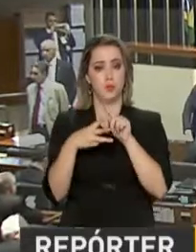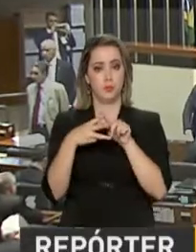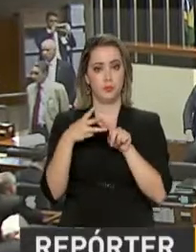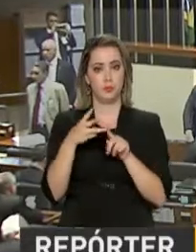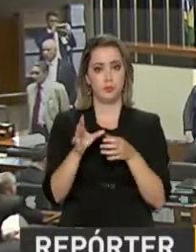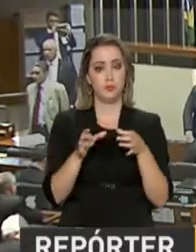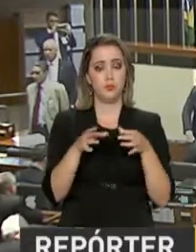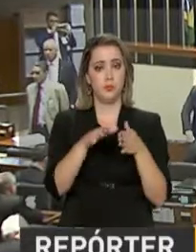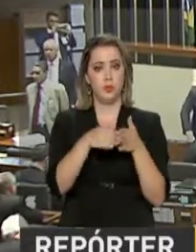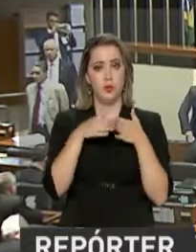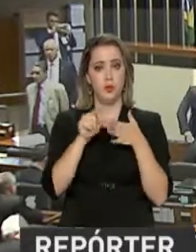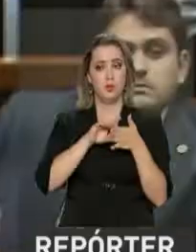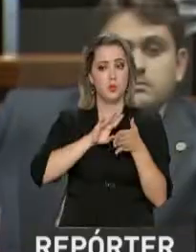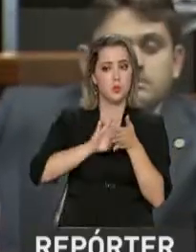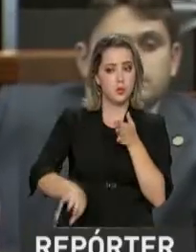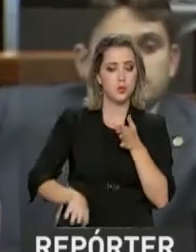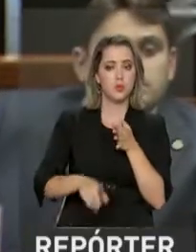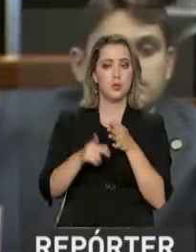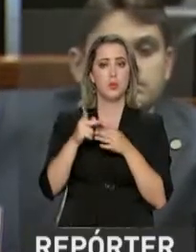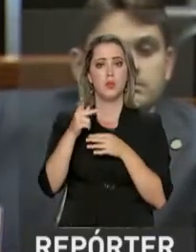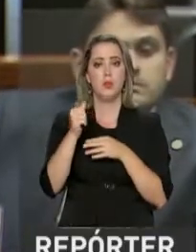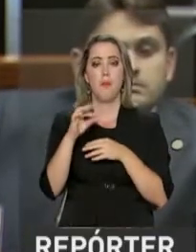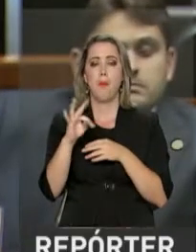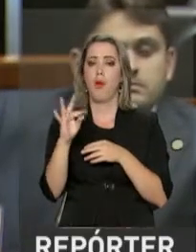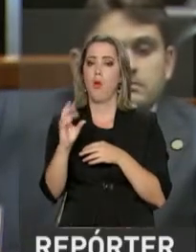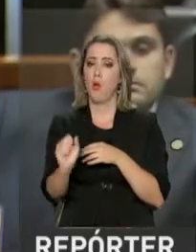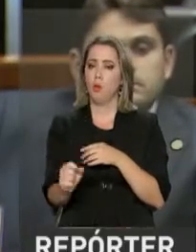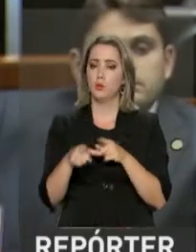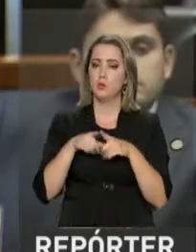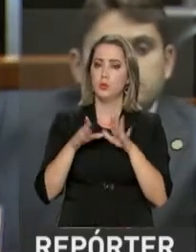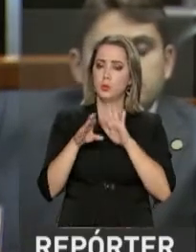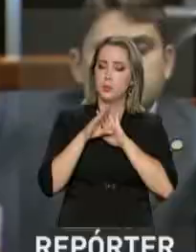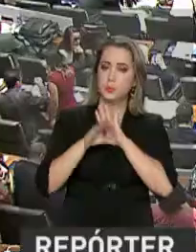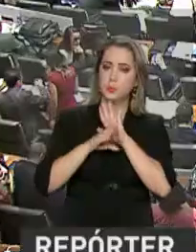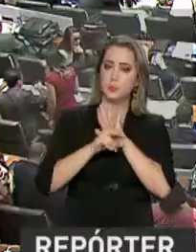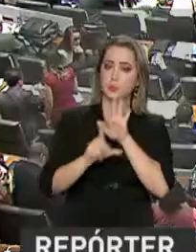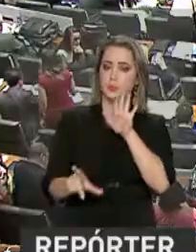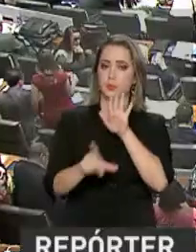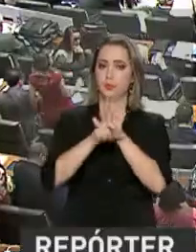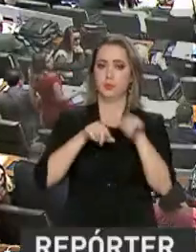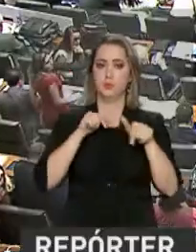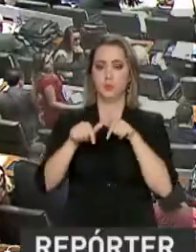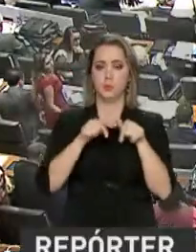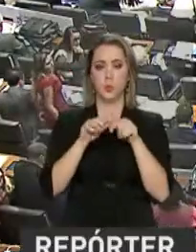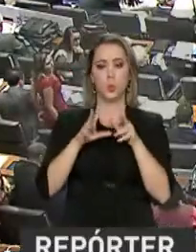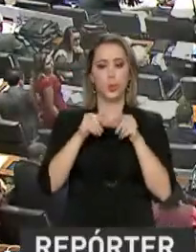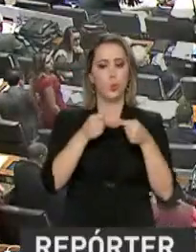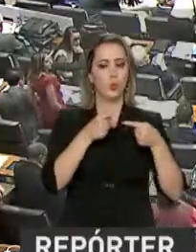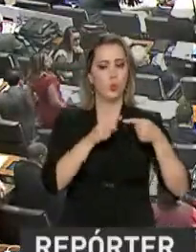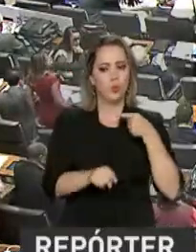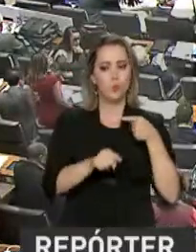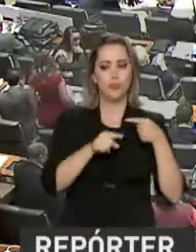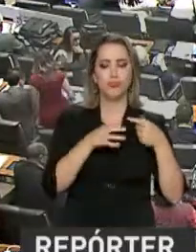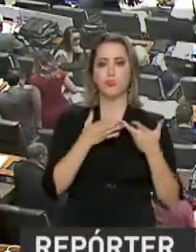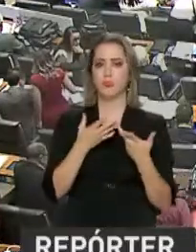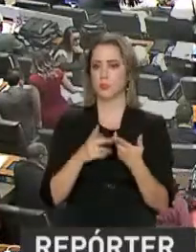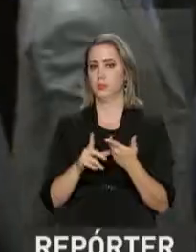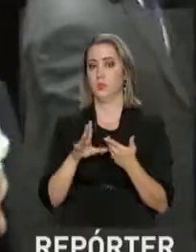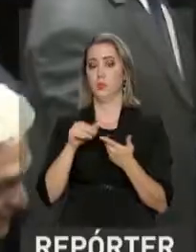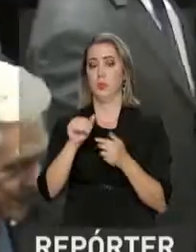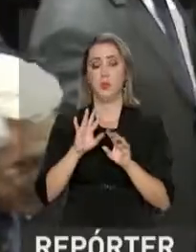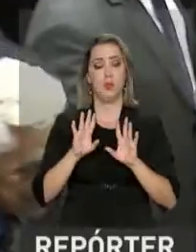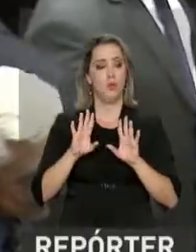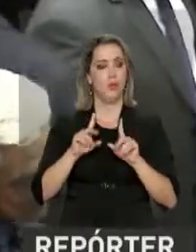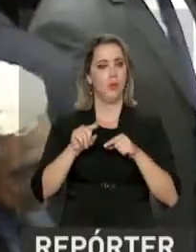para retirar de pauta o projeto da reforma trabalhista todos rejeitados pelo plenário não se